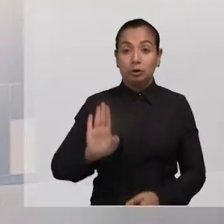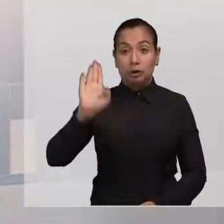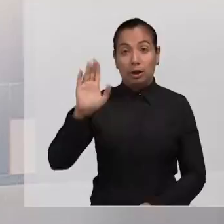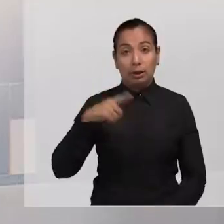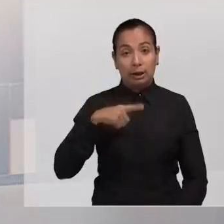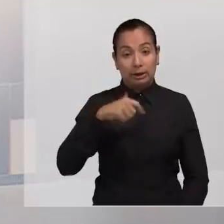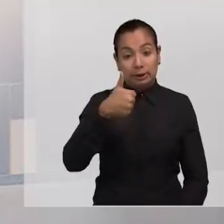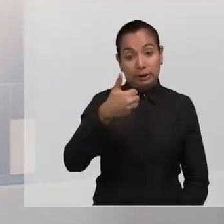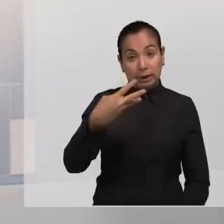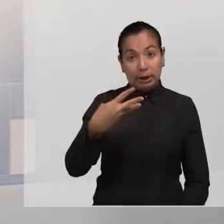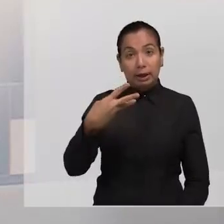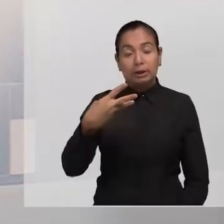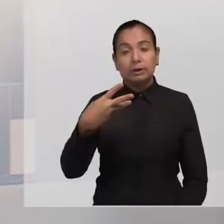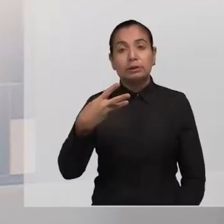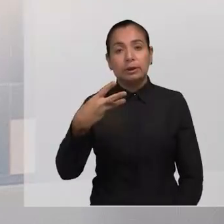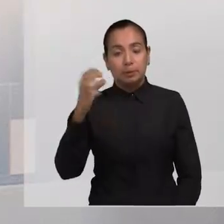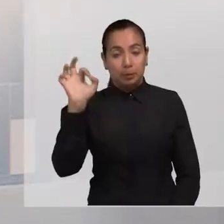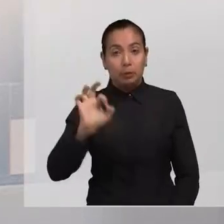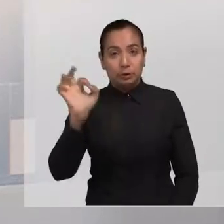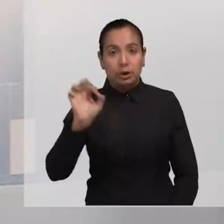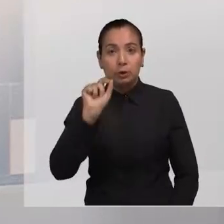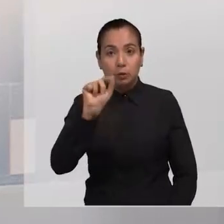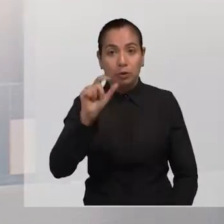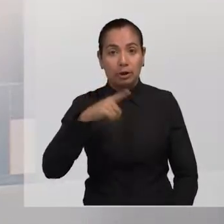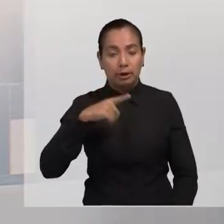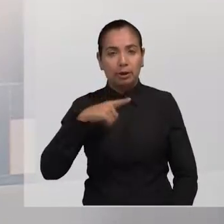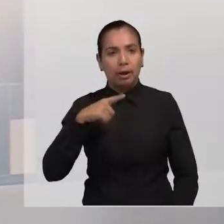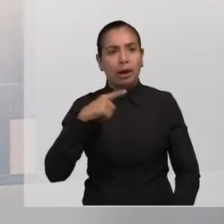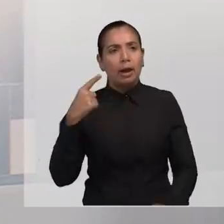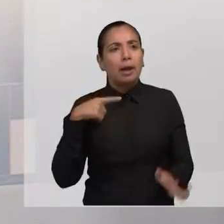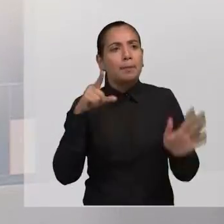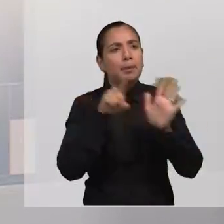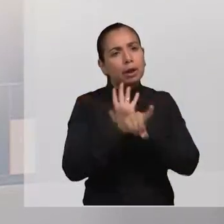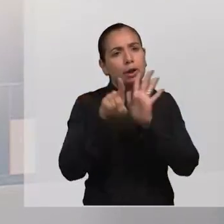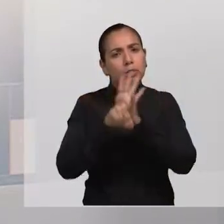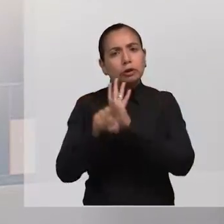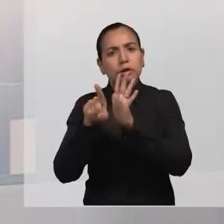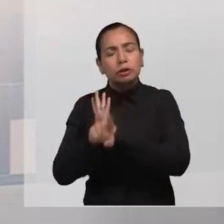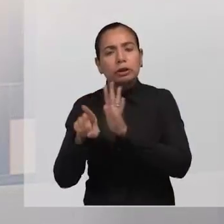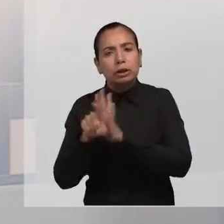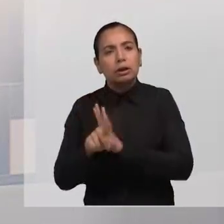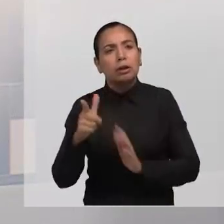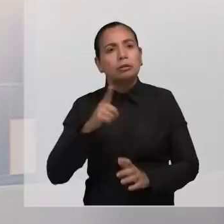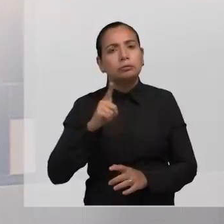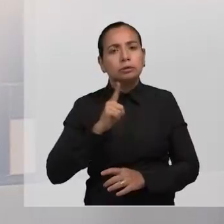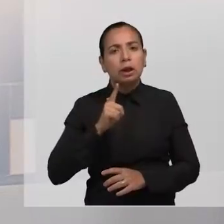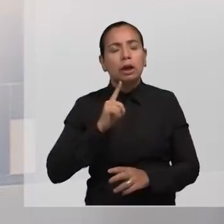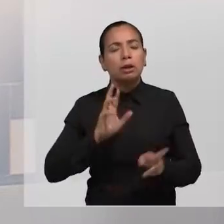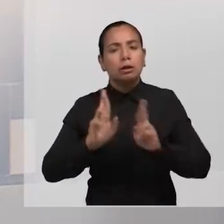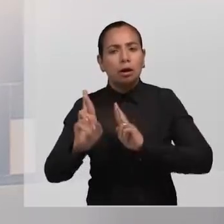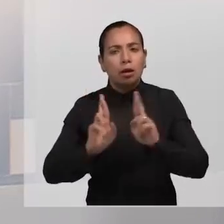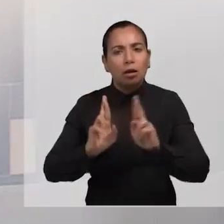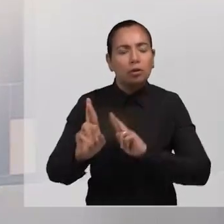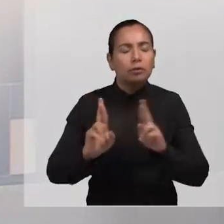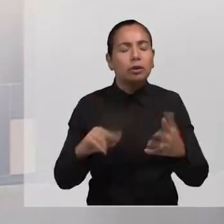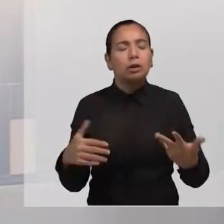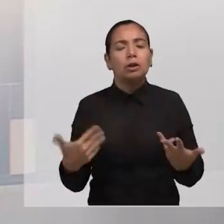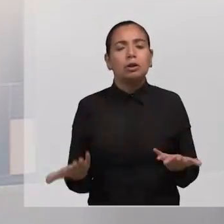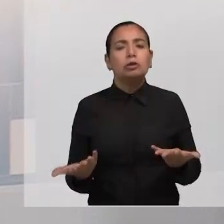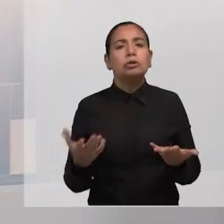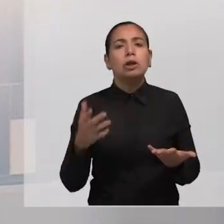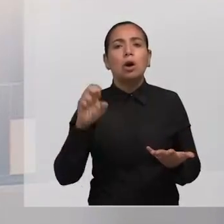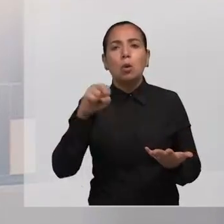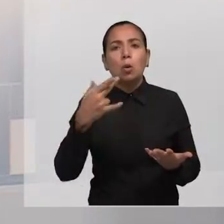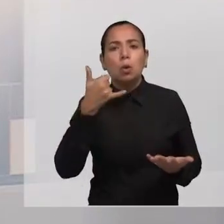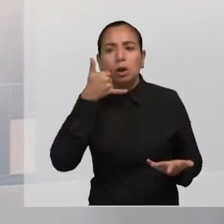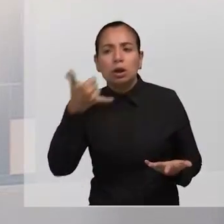espontâneas... Pronto, é justamente isso. As pesquisas espontâneas, onde a pessoa que vai lhe entrevistar ou a pessoa que liga para sua